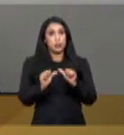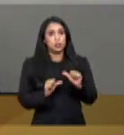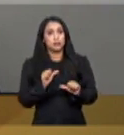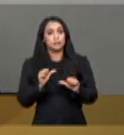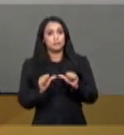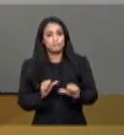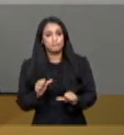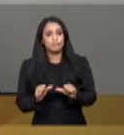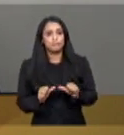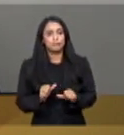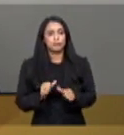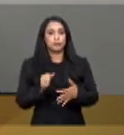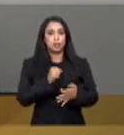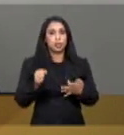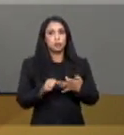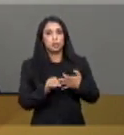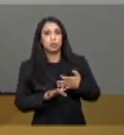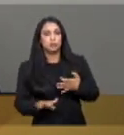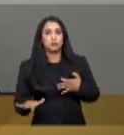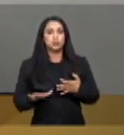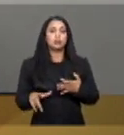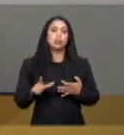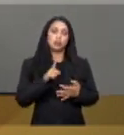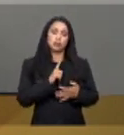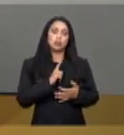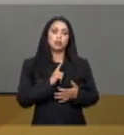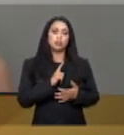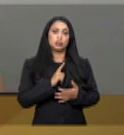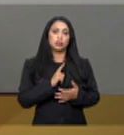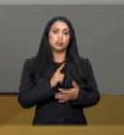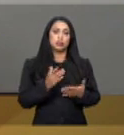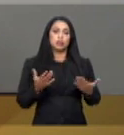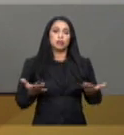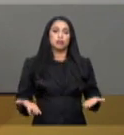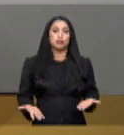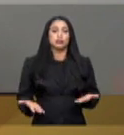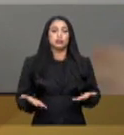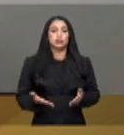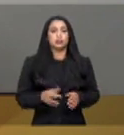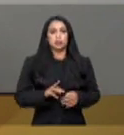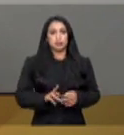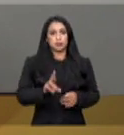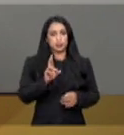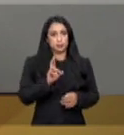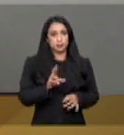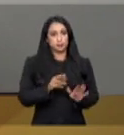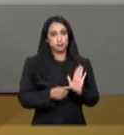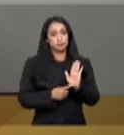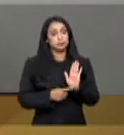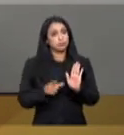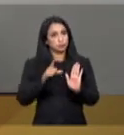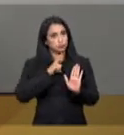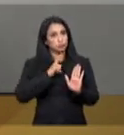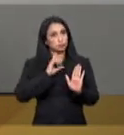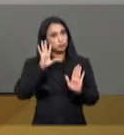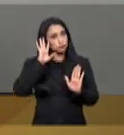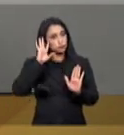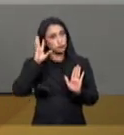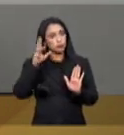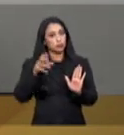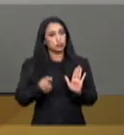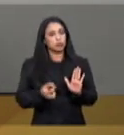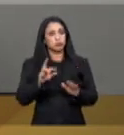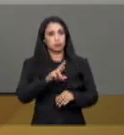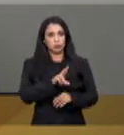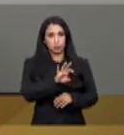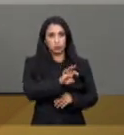modificadoras da jurisprudência até então dominante. E eu faço aqui uma referência de que nós tínhamos a decisão no